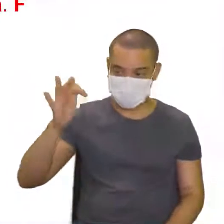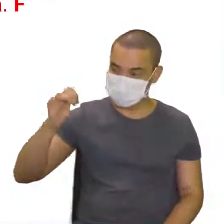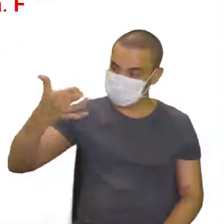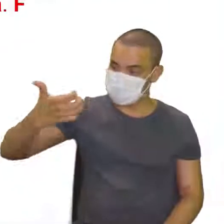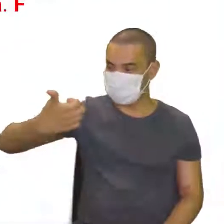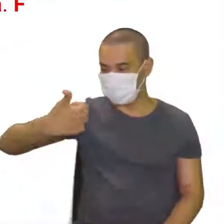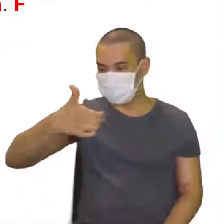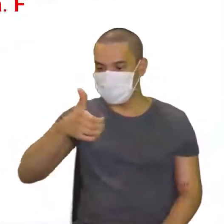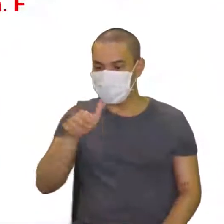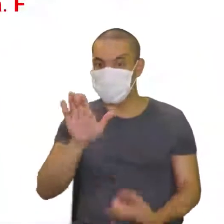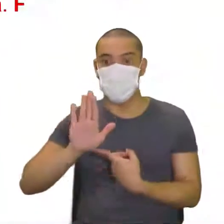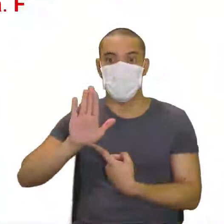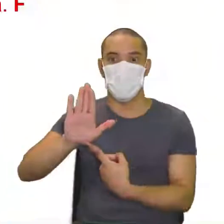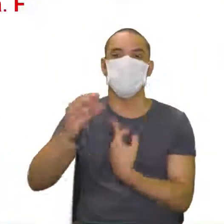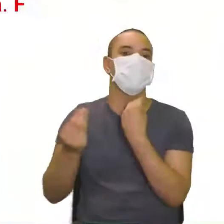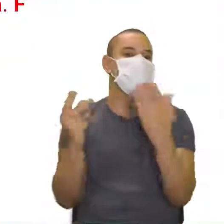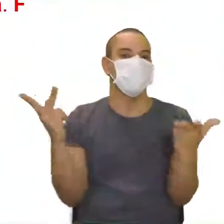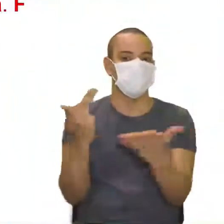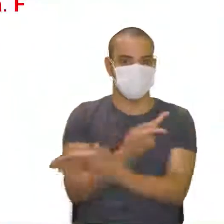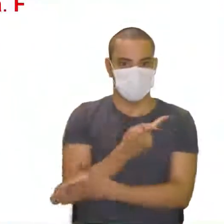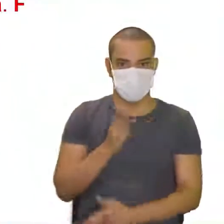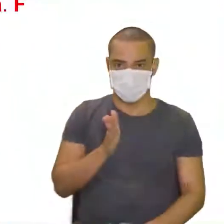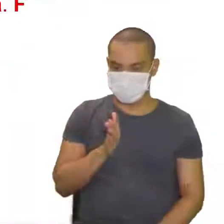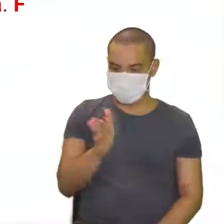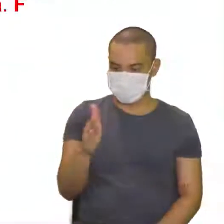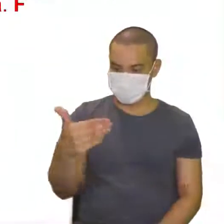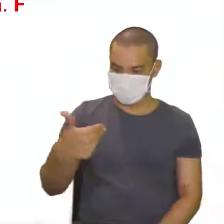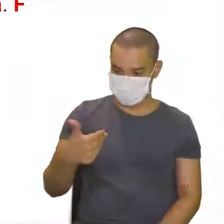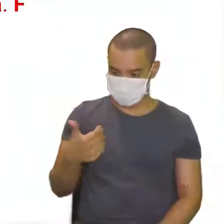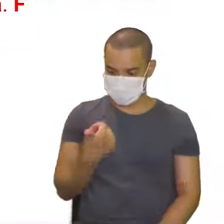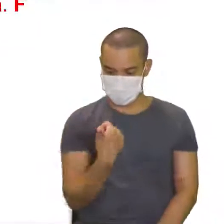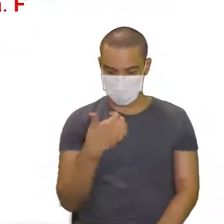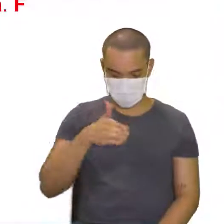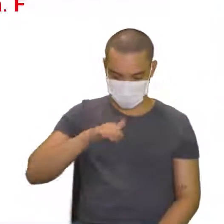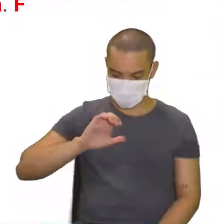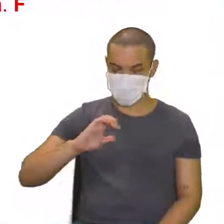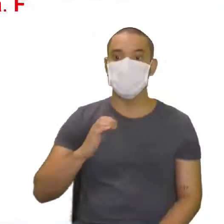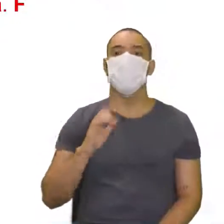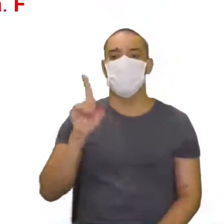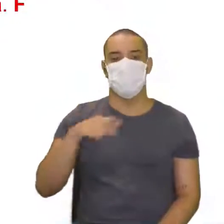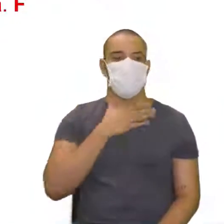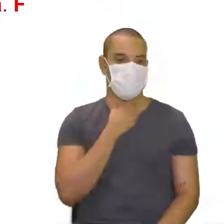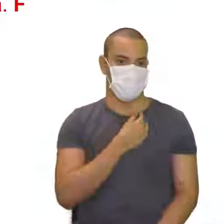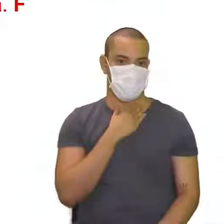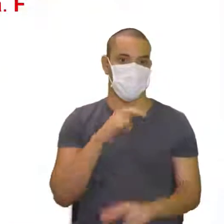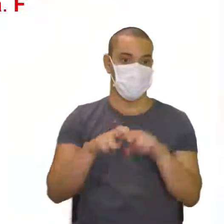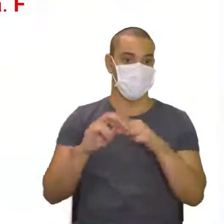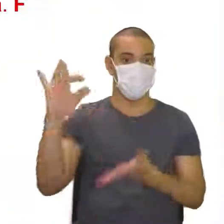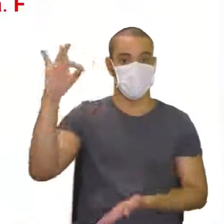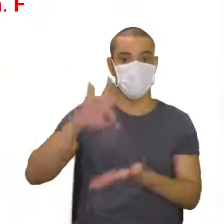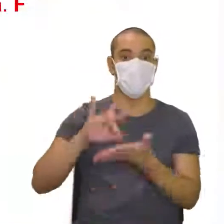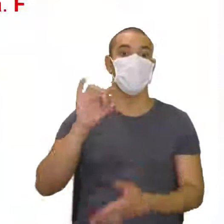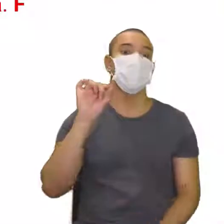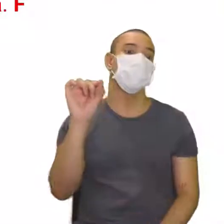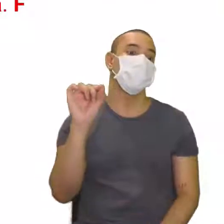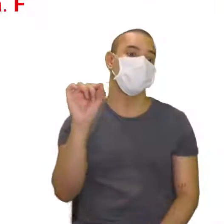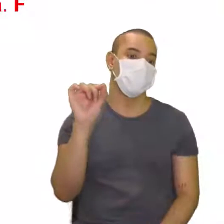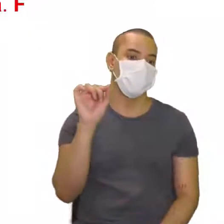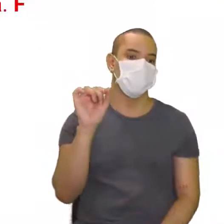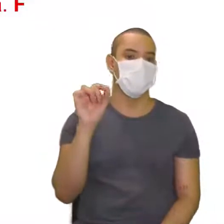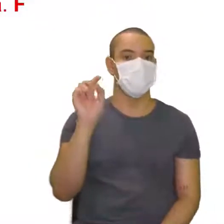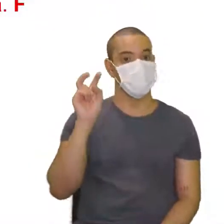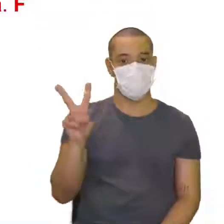mostra esse sentido e direção. Então, é falsa. Está correto afirmar somente o que está onde?